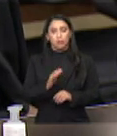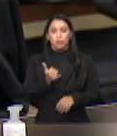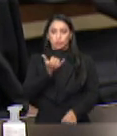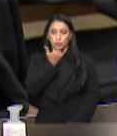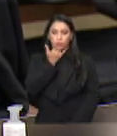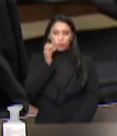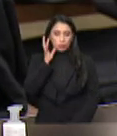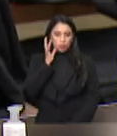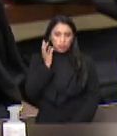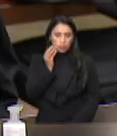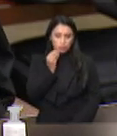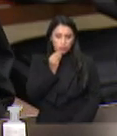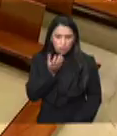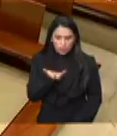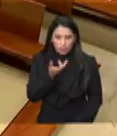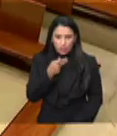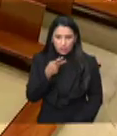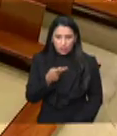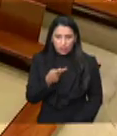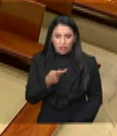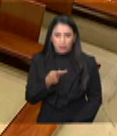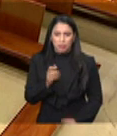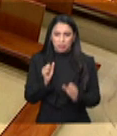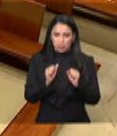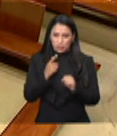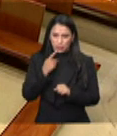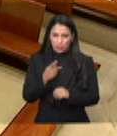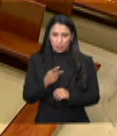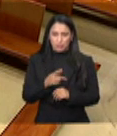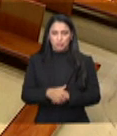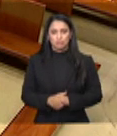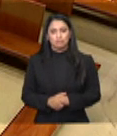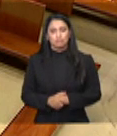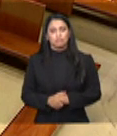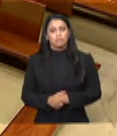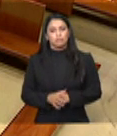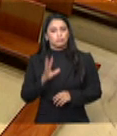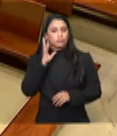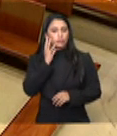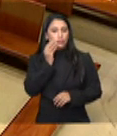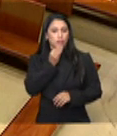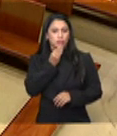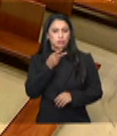Toffoli? Me permite uma parte, sempre. Luiz Roberto Barroso. Alô?